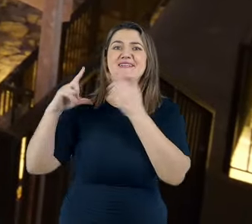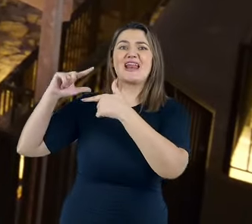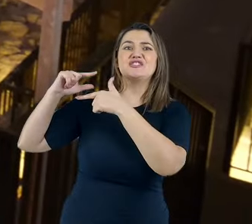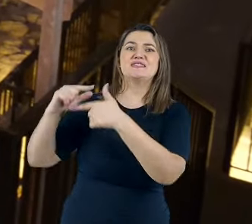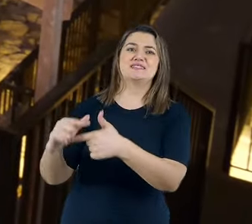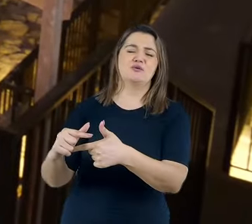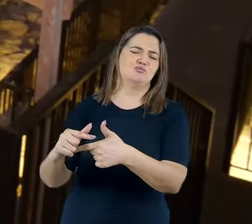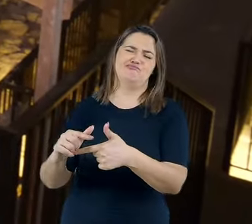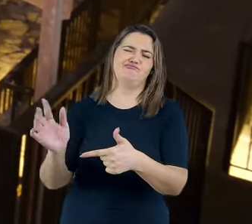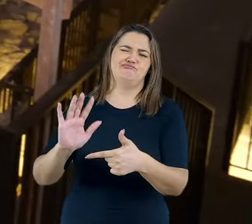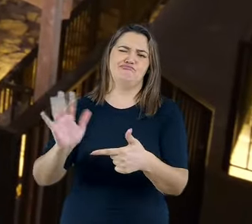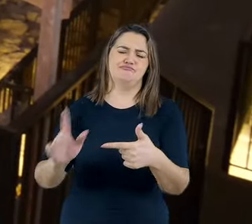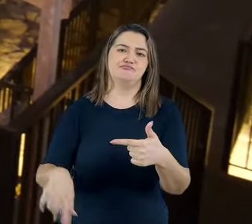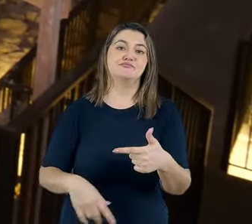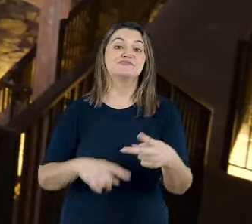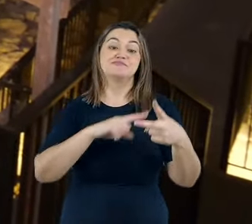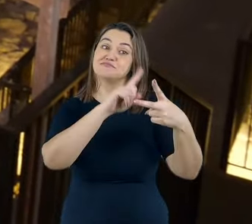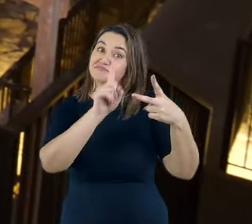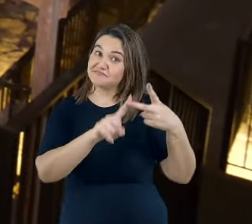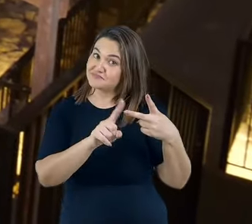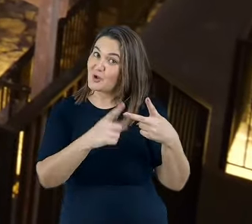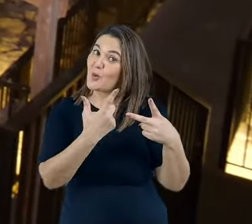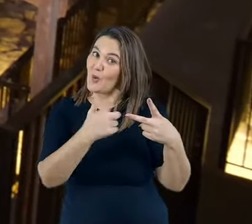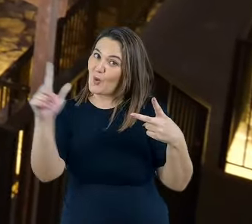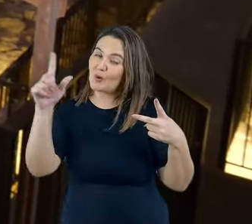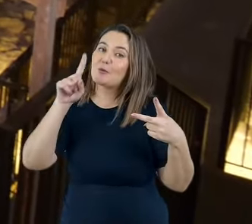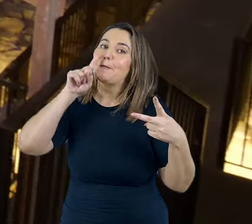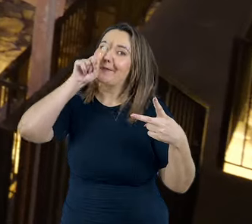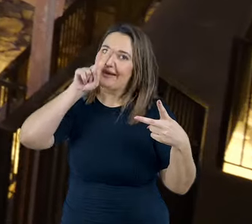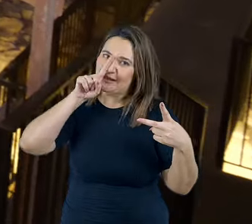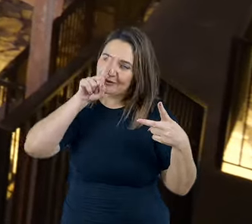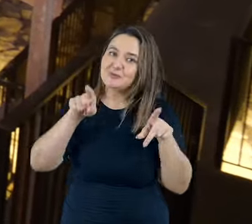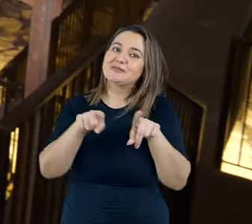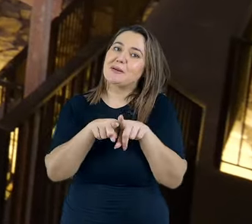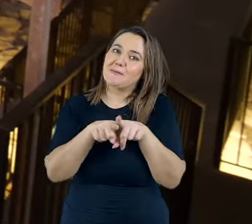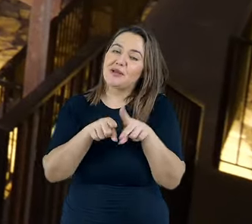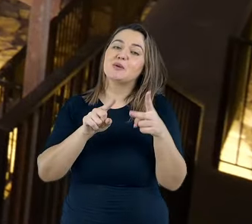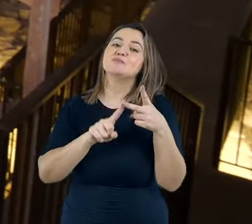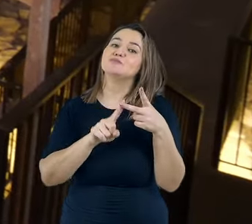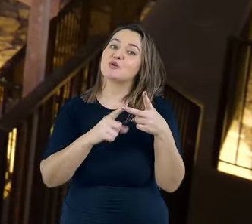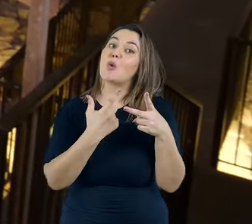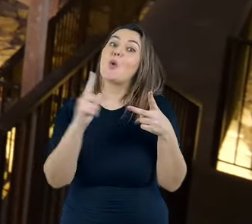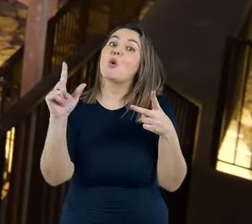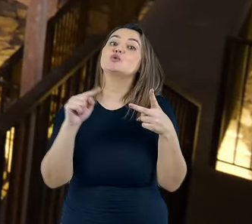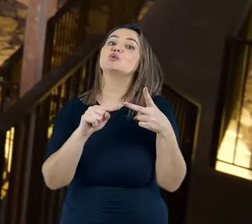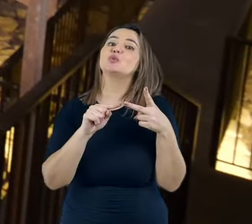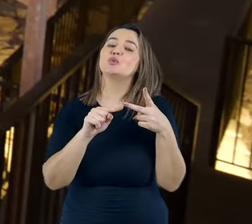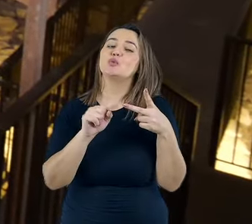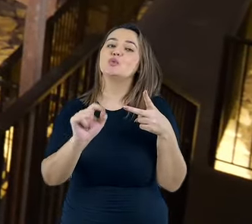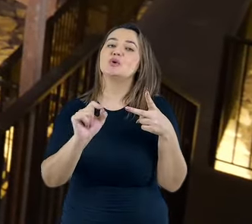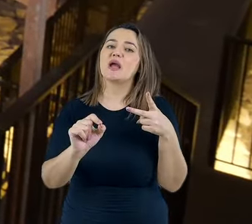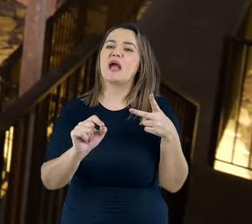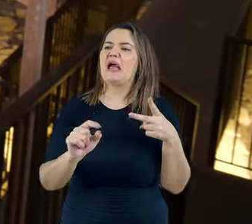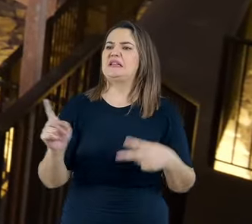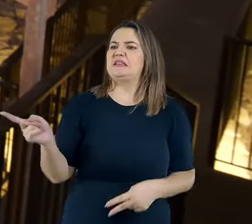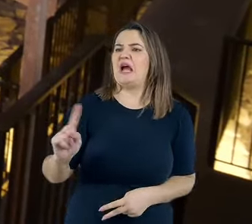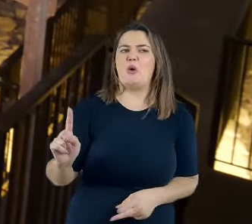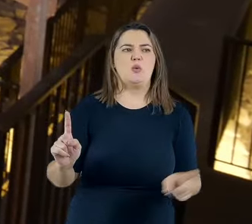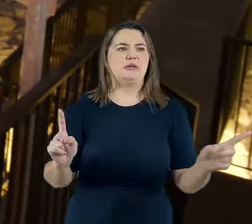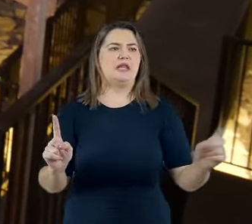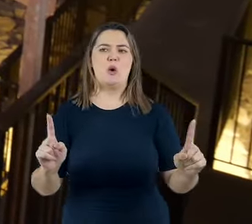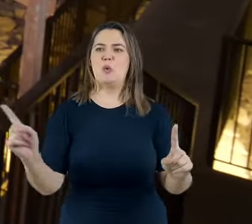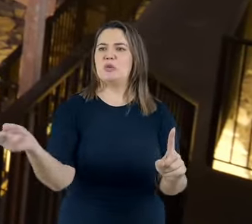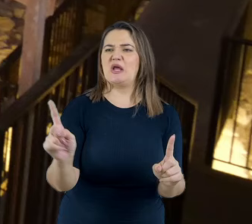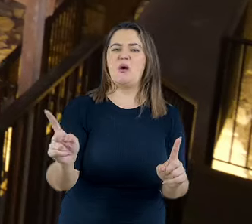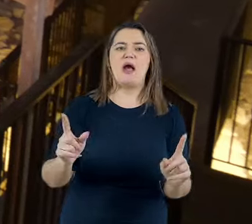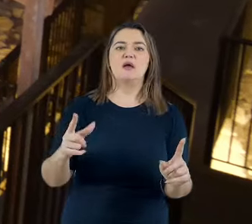tem uma tradição ligada àquele lugar. Mas não podemos, em segundo lugar, cair no outro extremo de negar